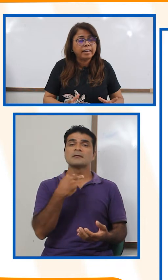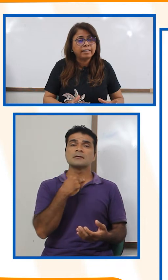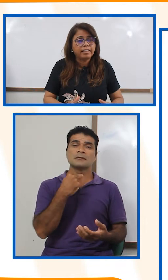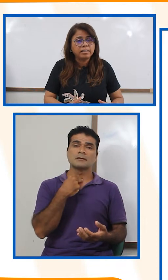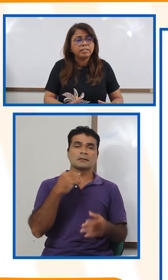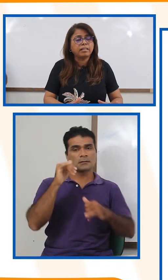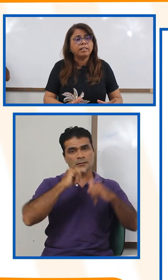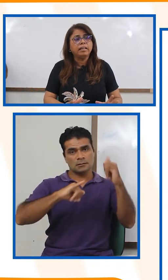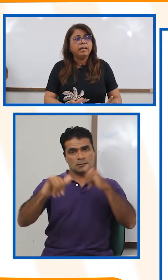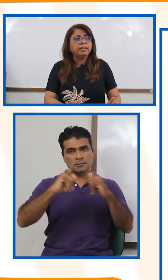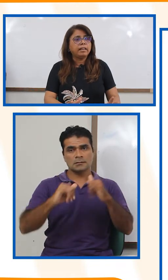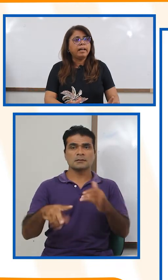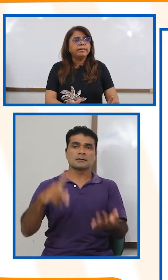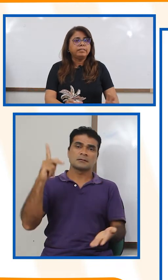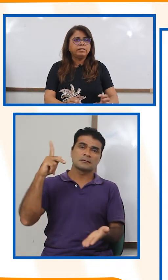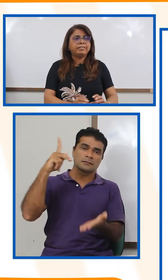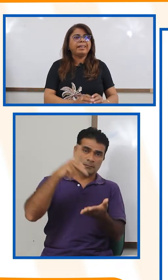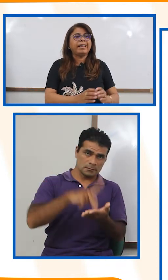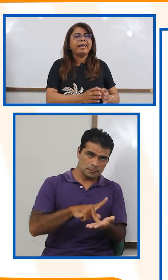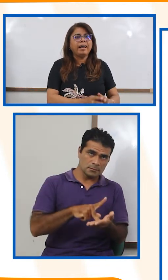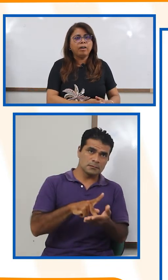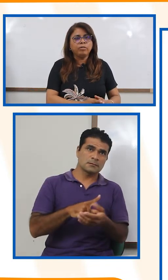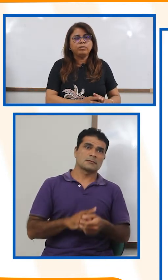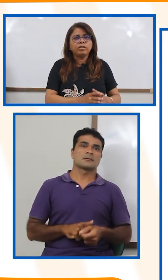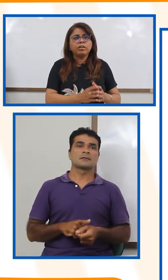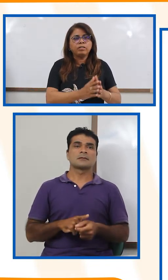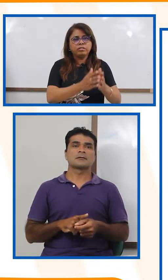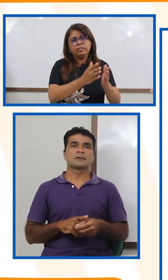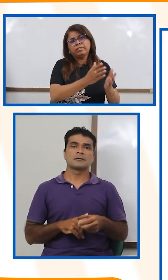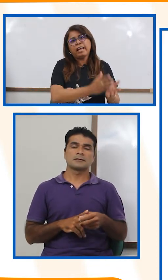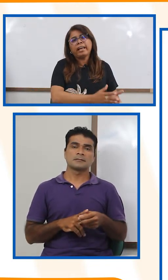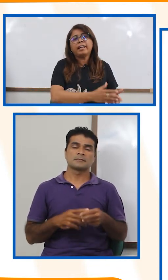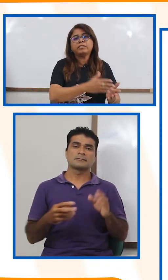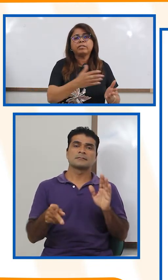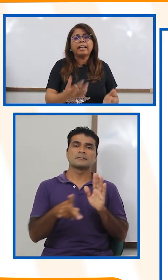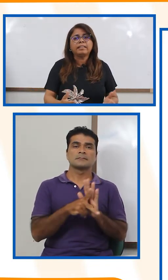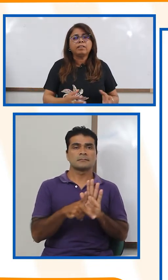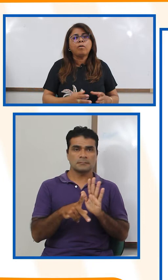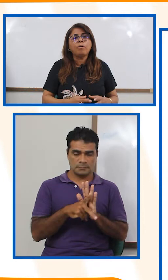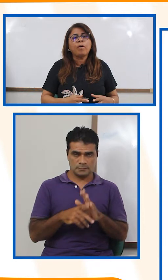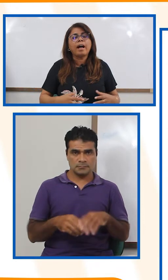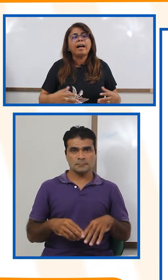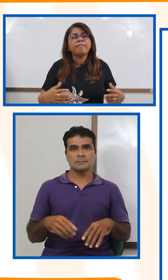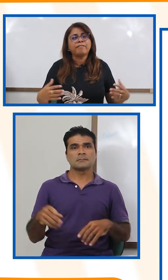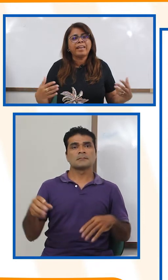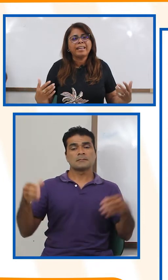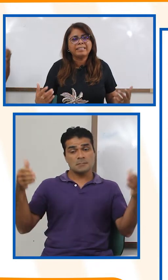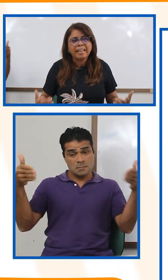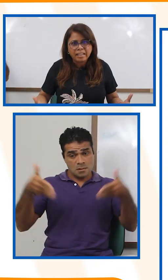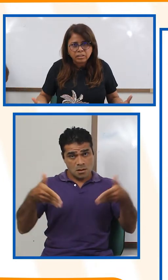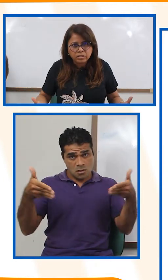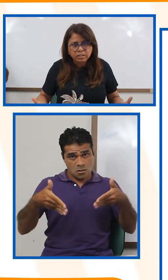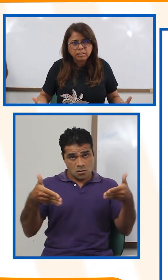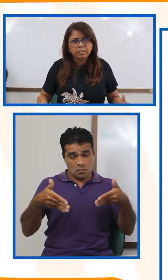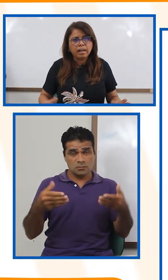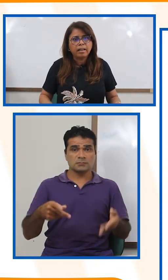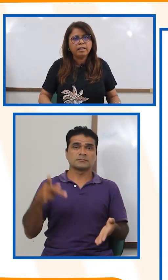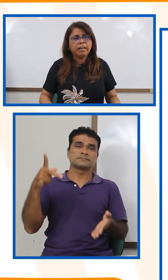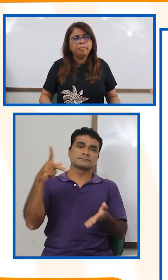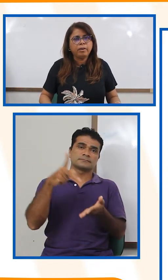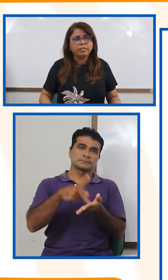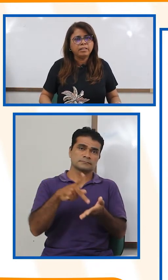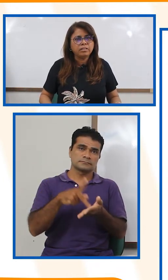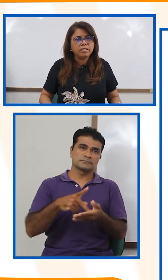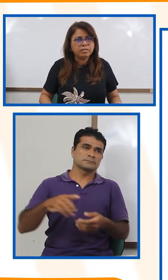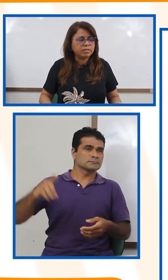essa característica, tá? De ser real, de estar relacionada com a verdade, tá?